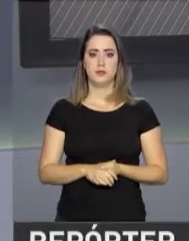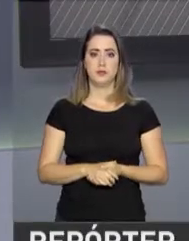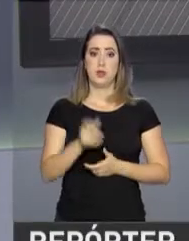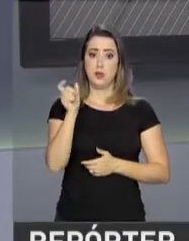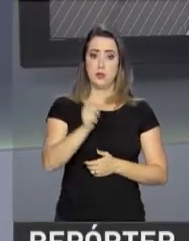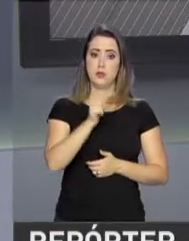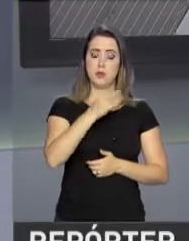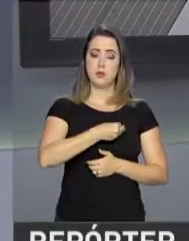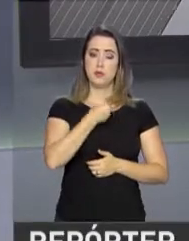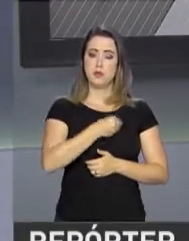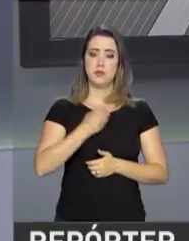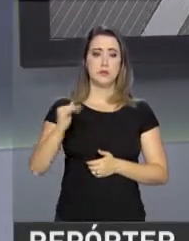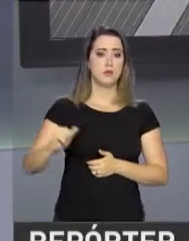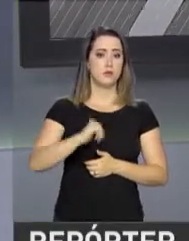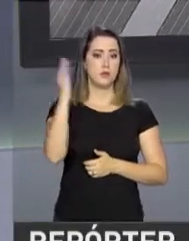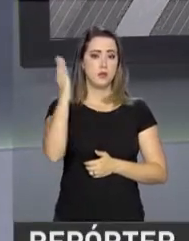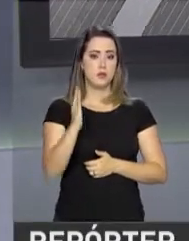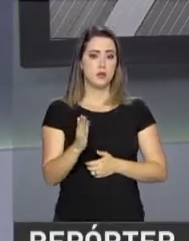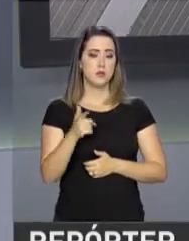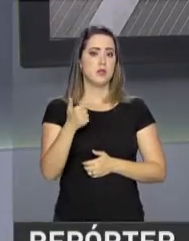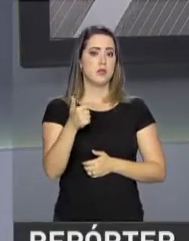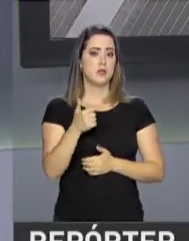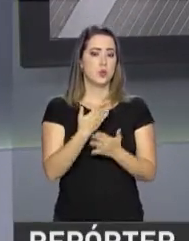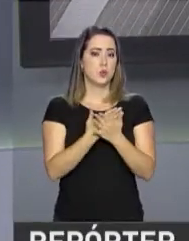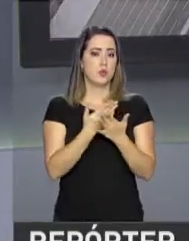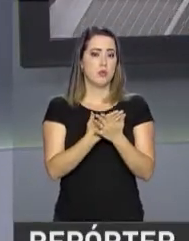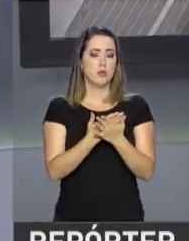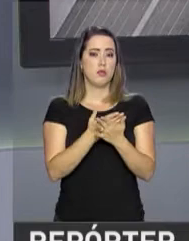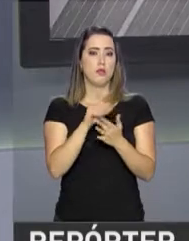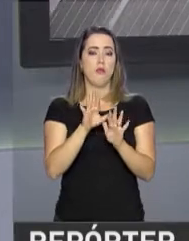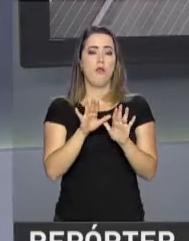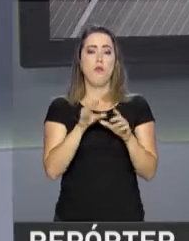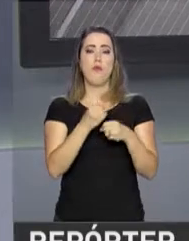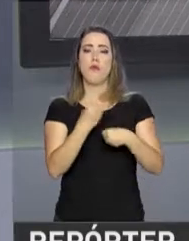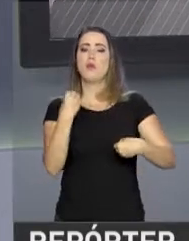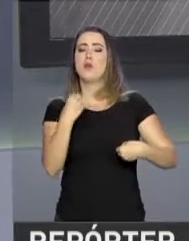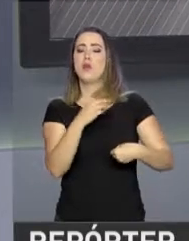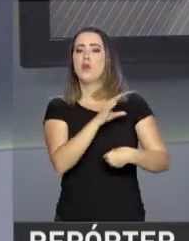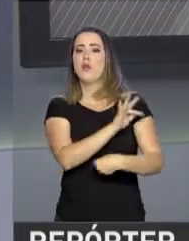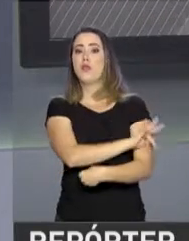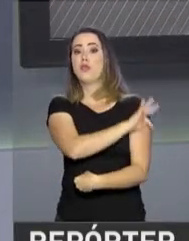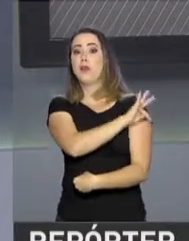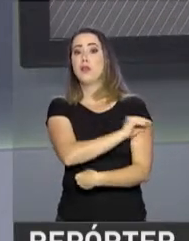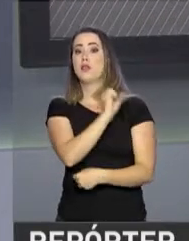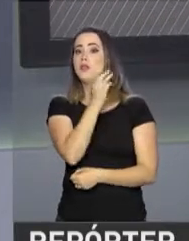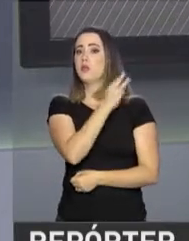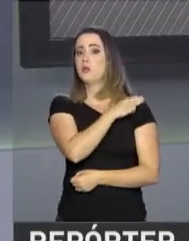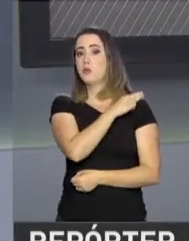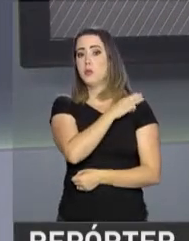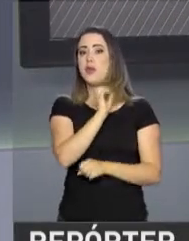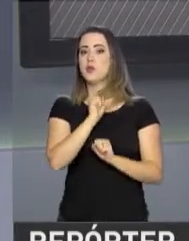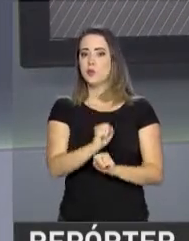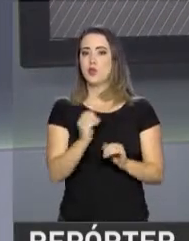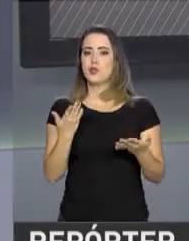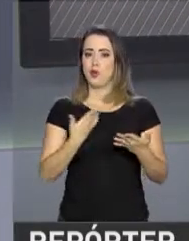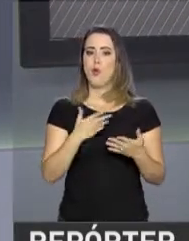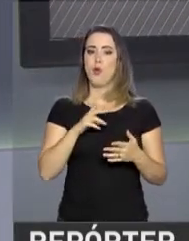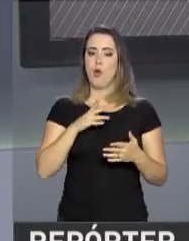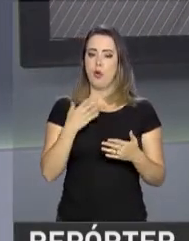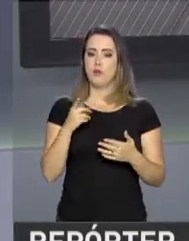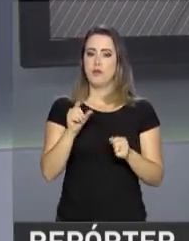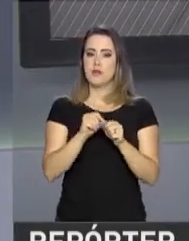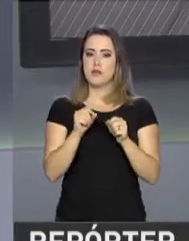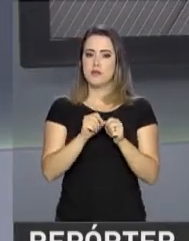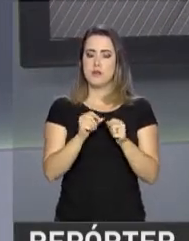brasileiros que vivem no exterior e não concluíram os ensinos fundamental e médio vão ter a oportunidade de obter certificados para